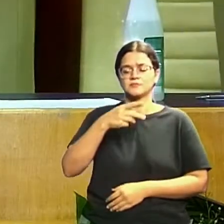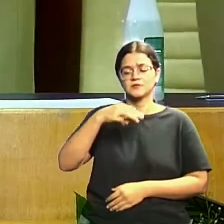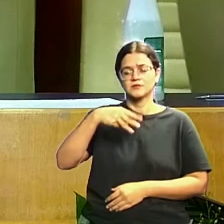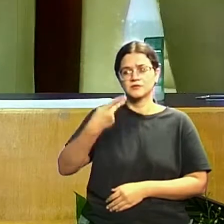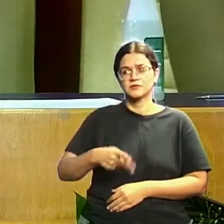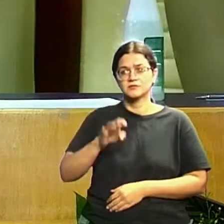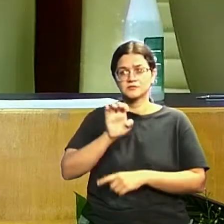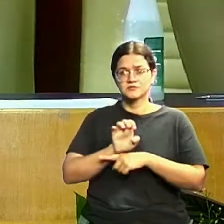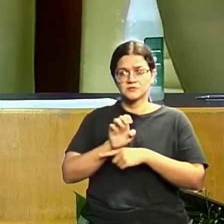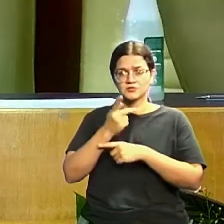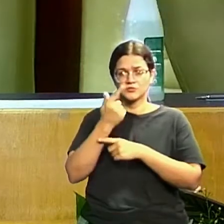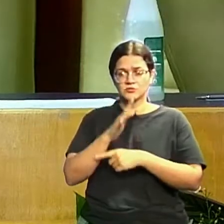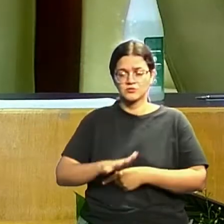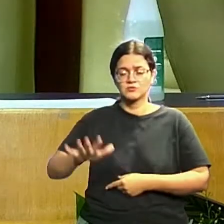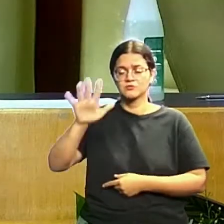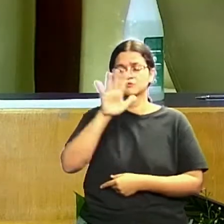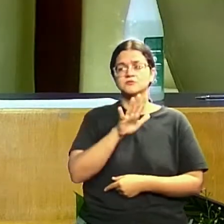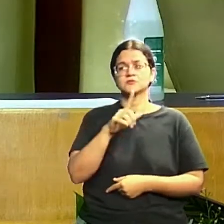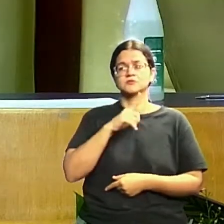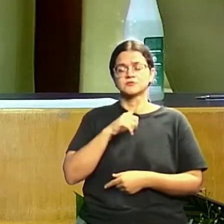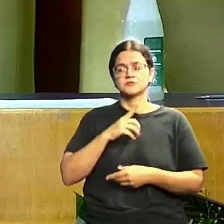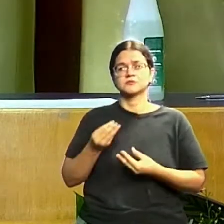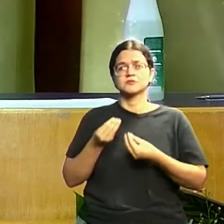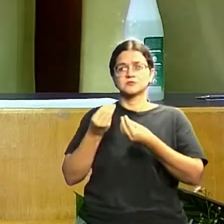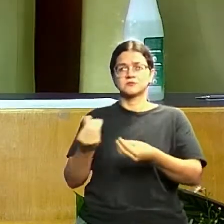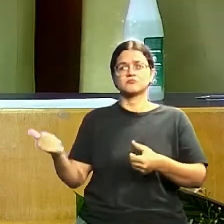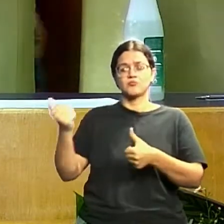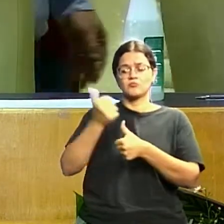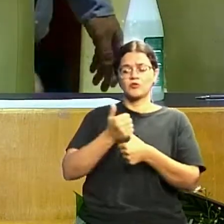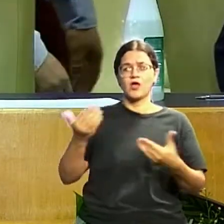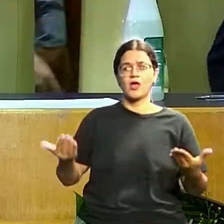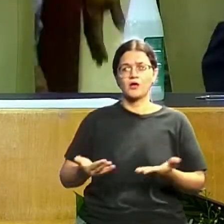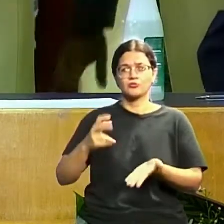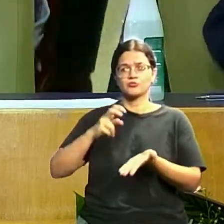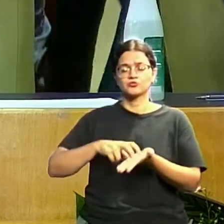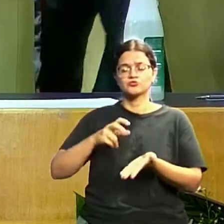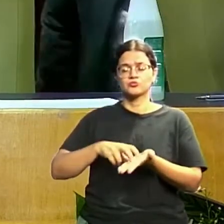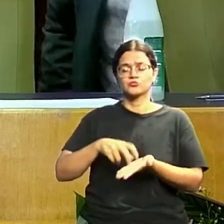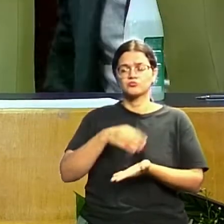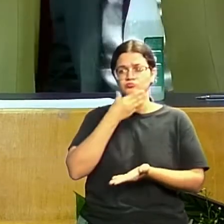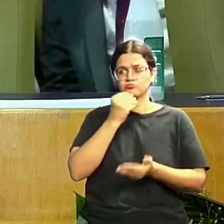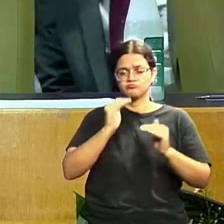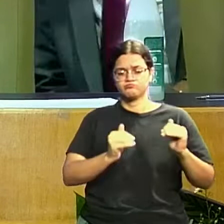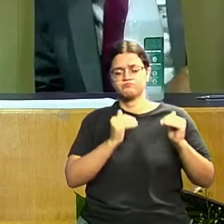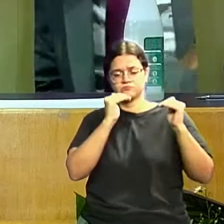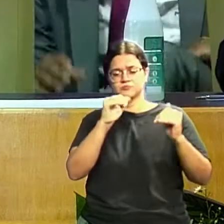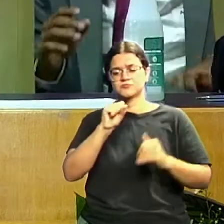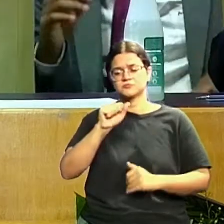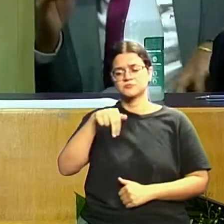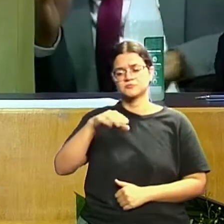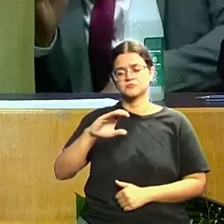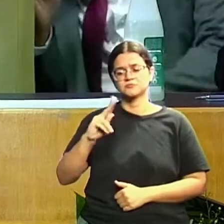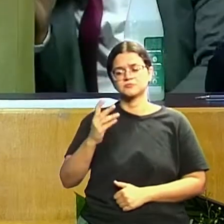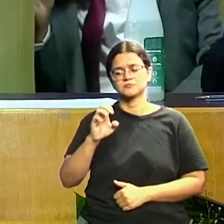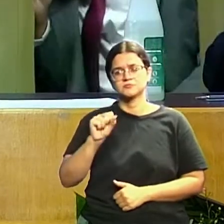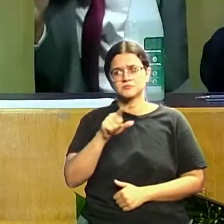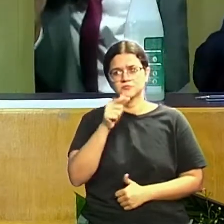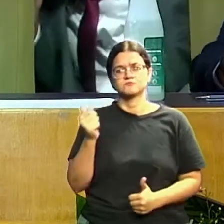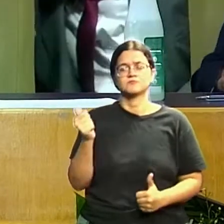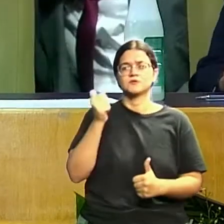Estado de Goiás, por ter dado posse agora de manhã ao Coronel Sanches, que